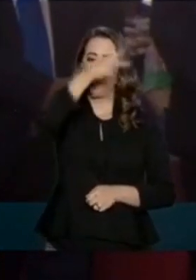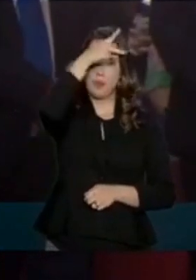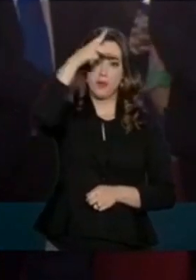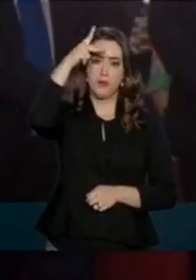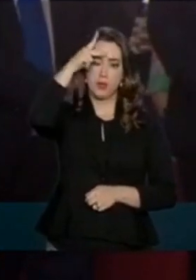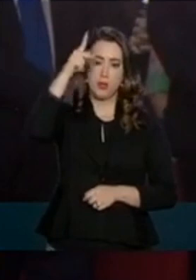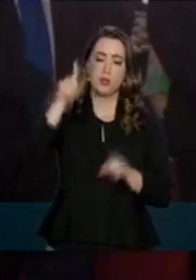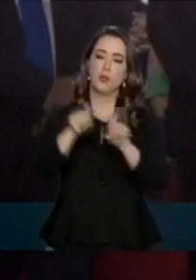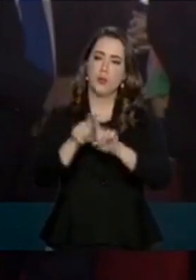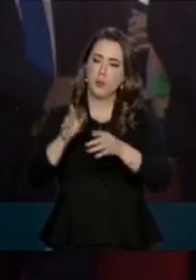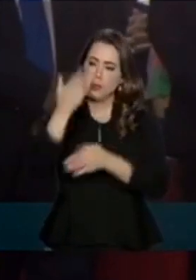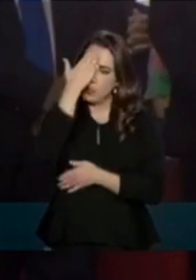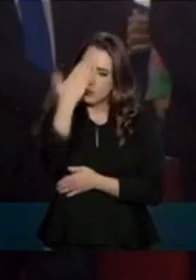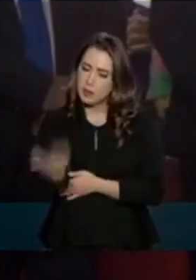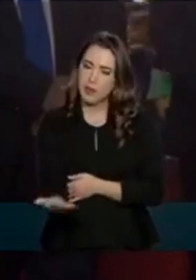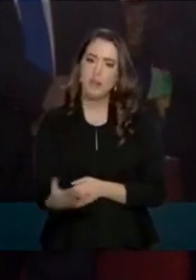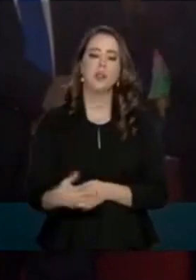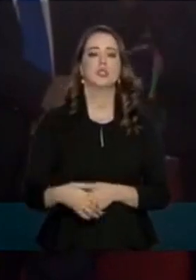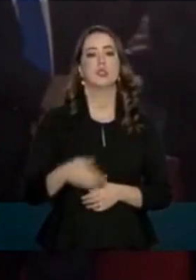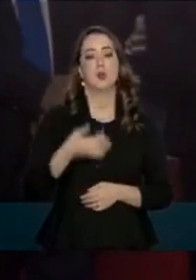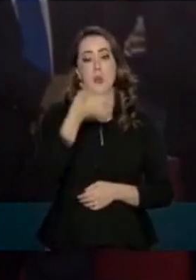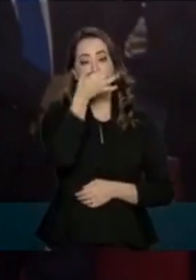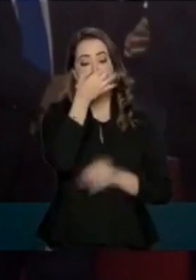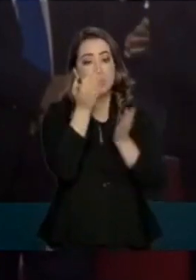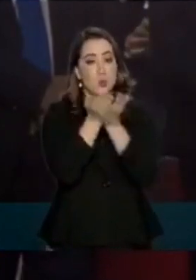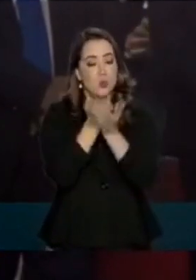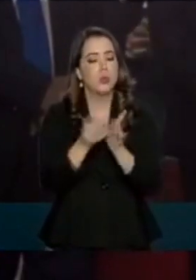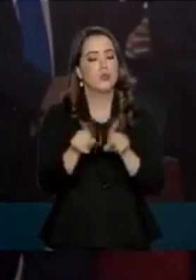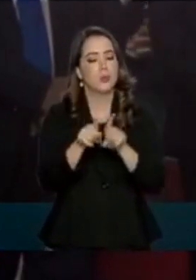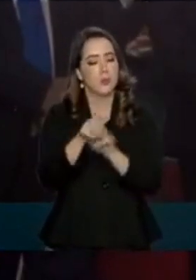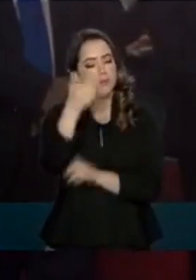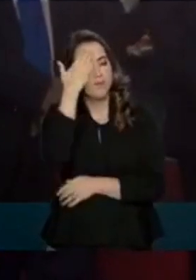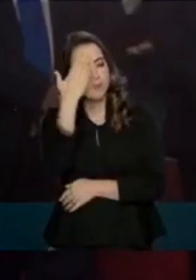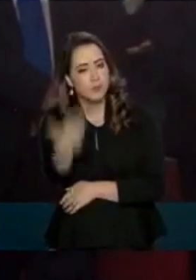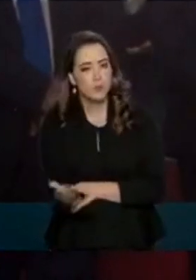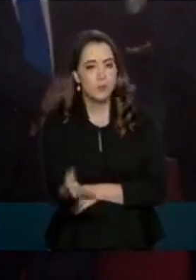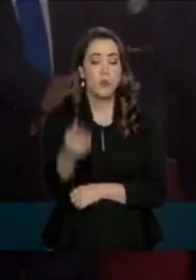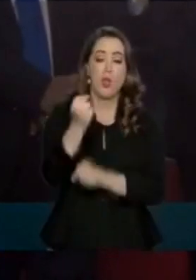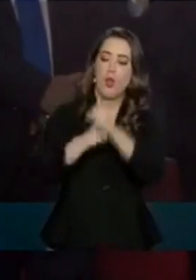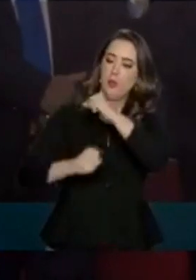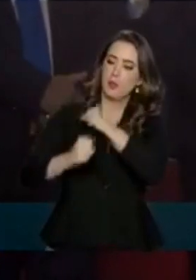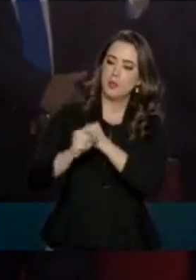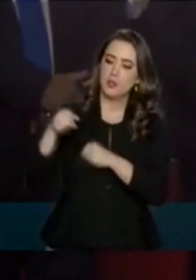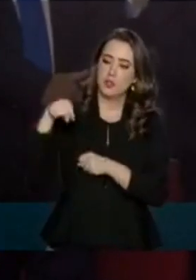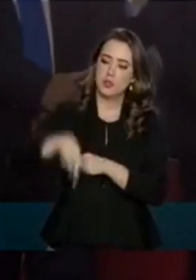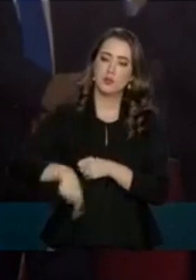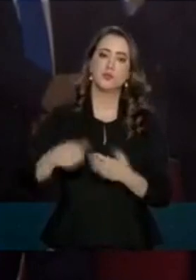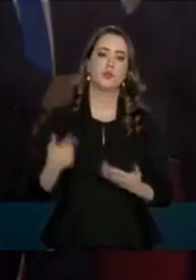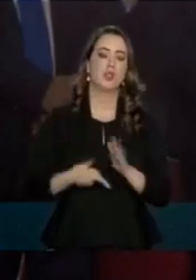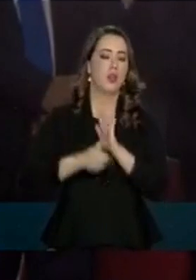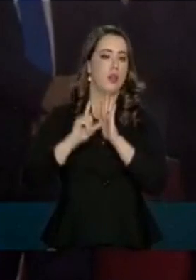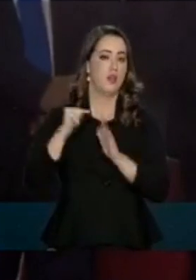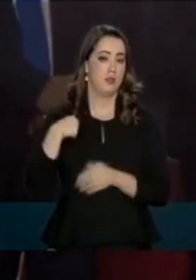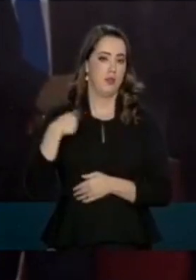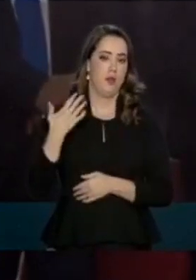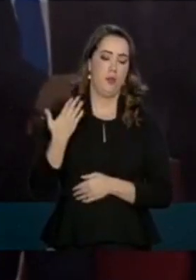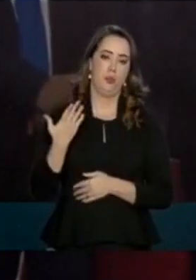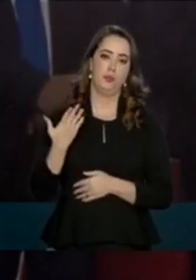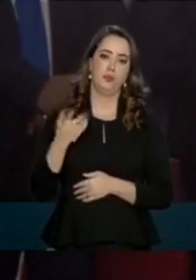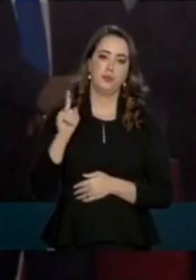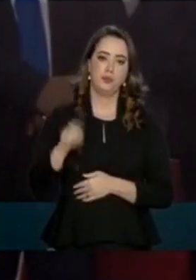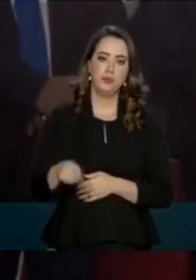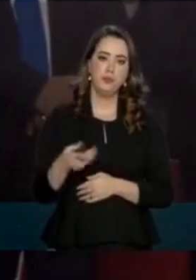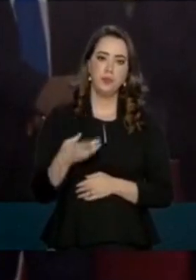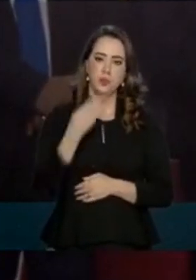pastores, meu muito obrigado. O ano passado estive aqui, ainda era